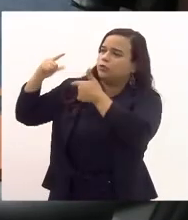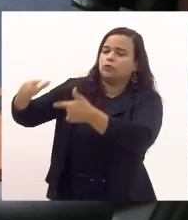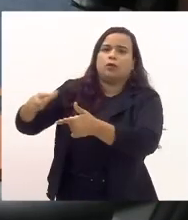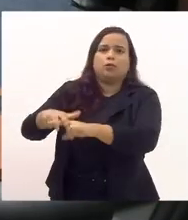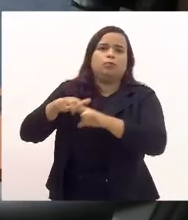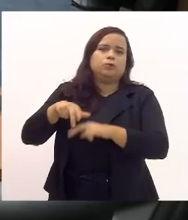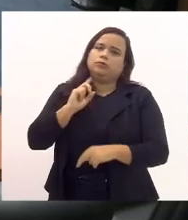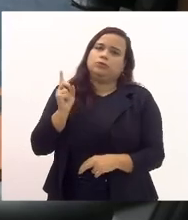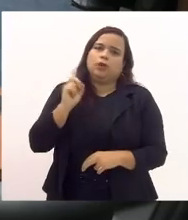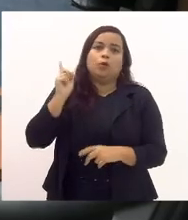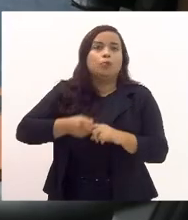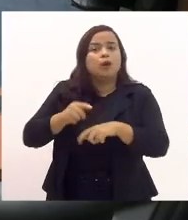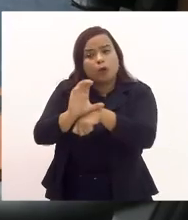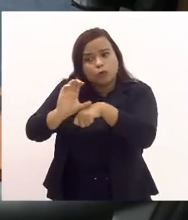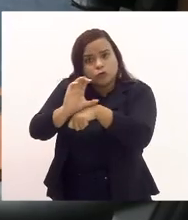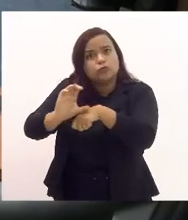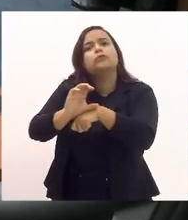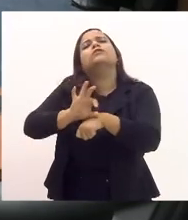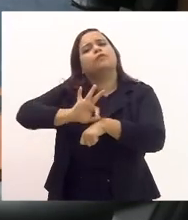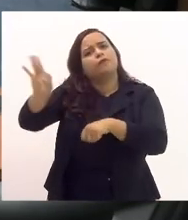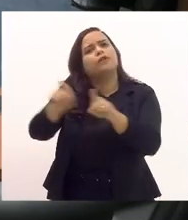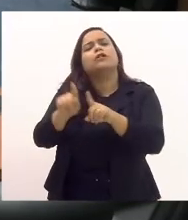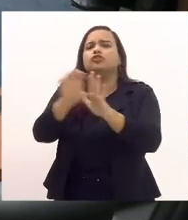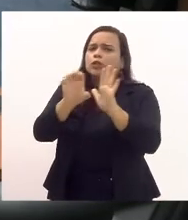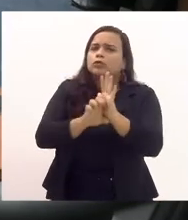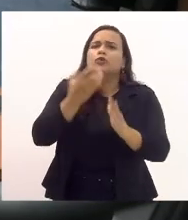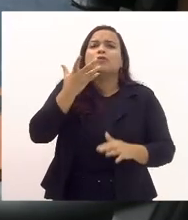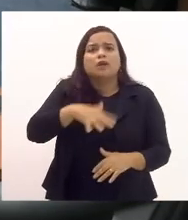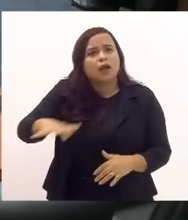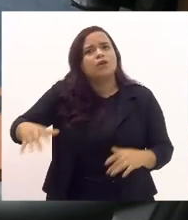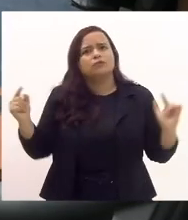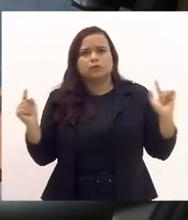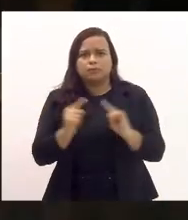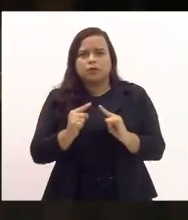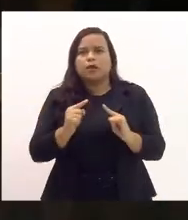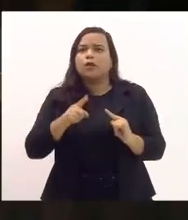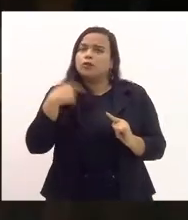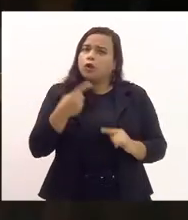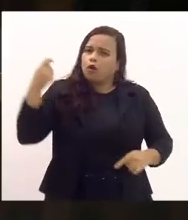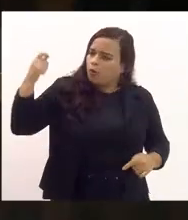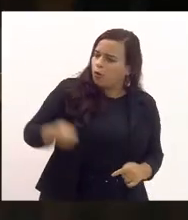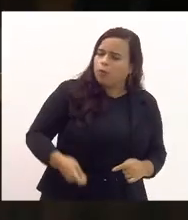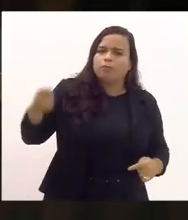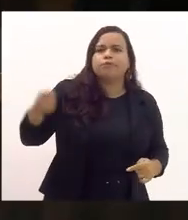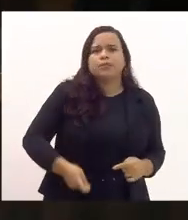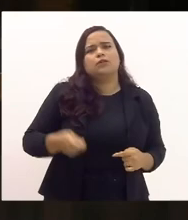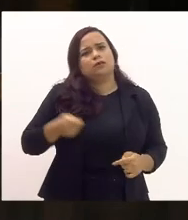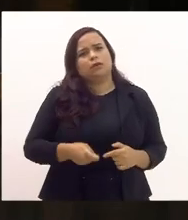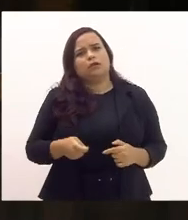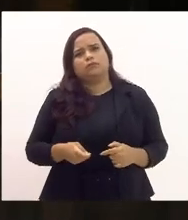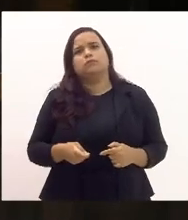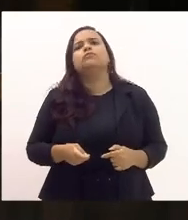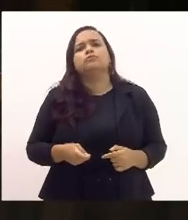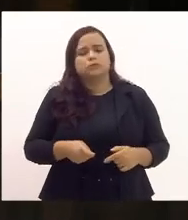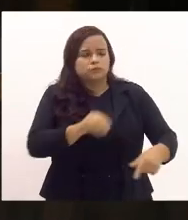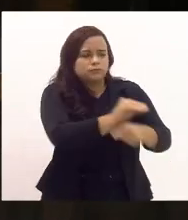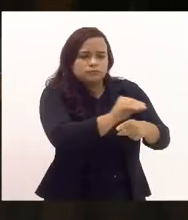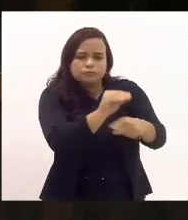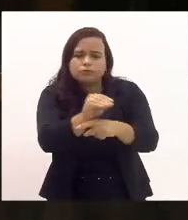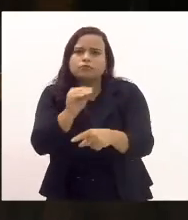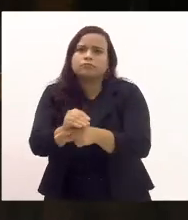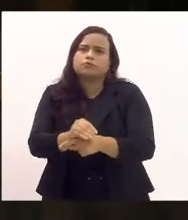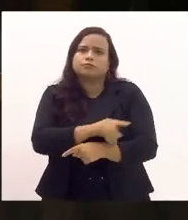mas por que a Constituição Federal eo Estatuto da Criança diz que a nossa obrigação preservar